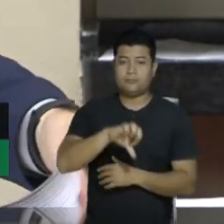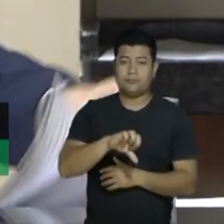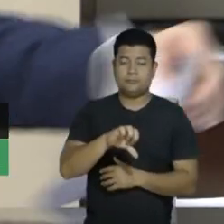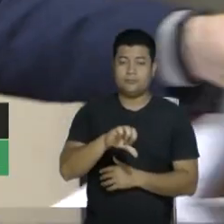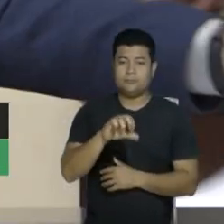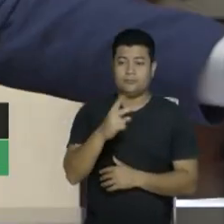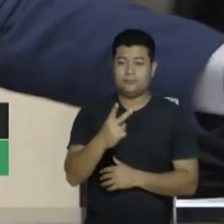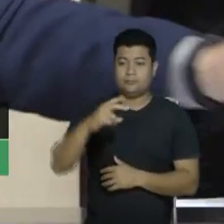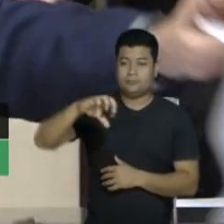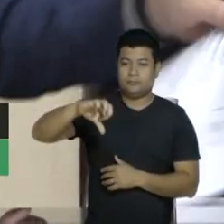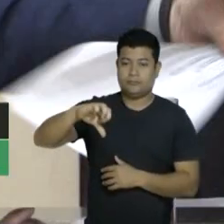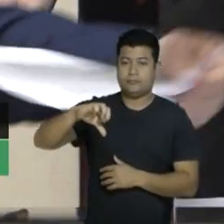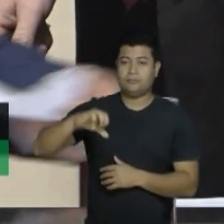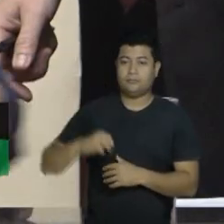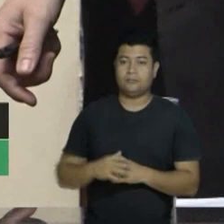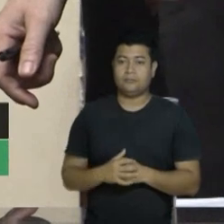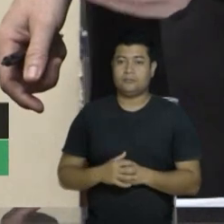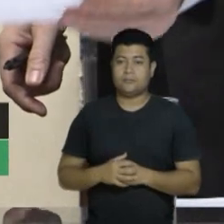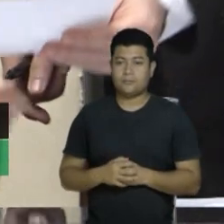929.